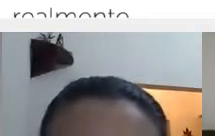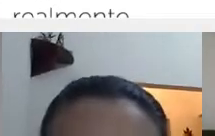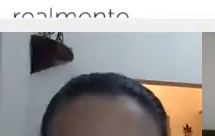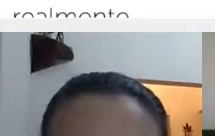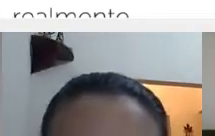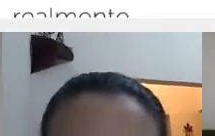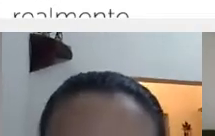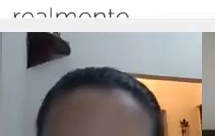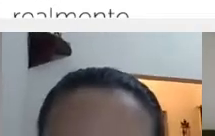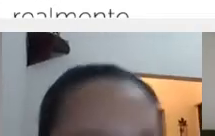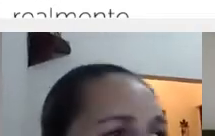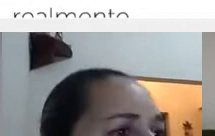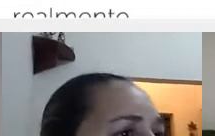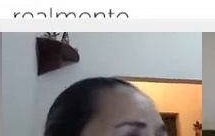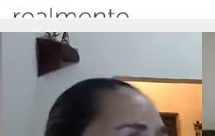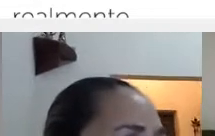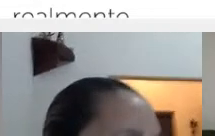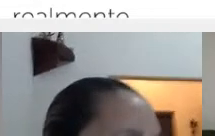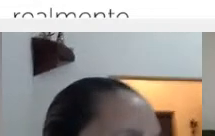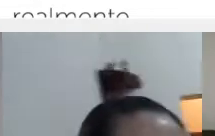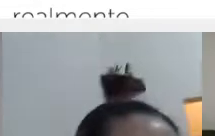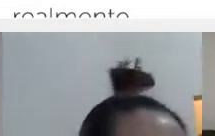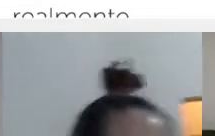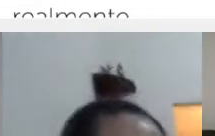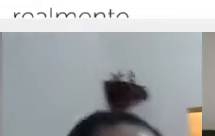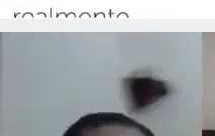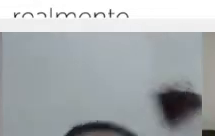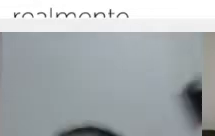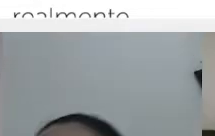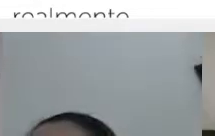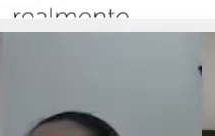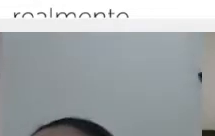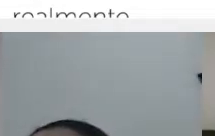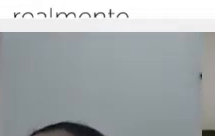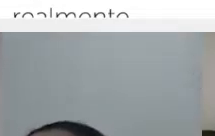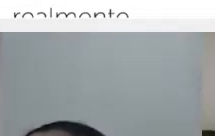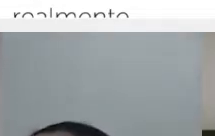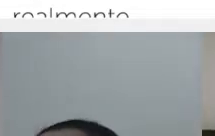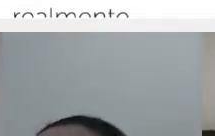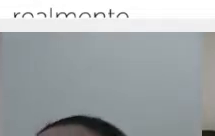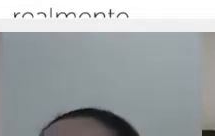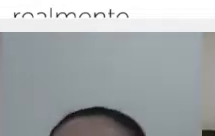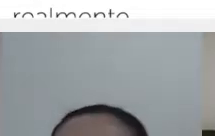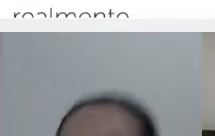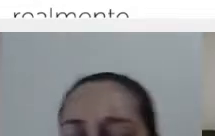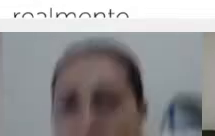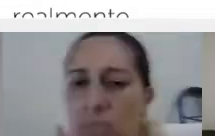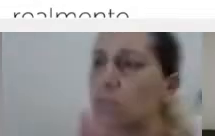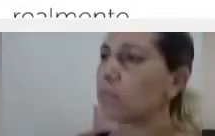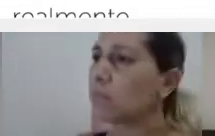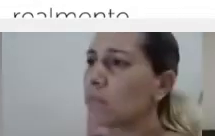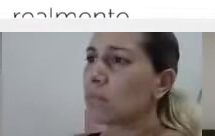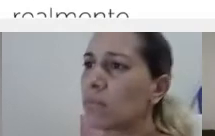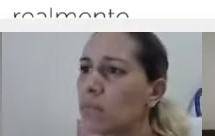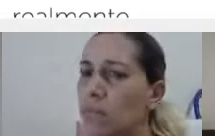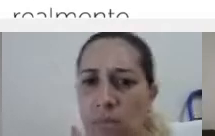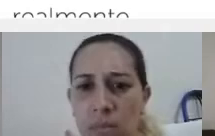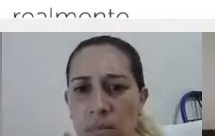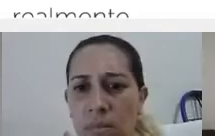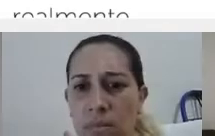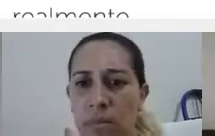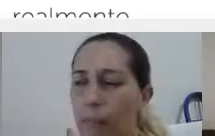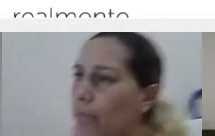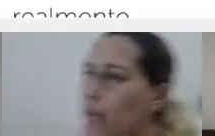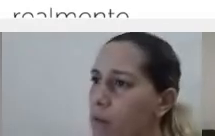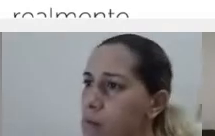lançar a pontuação, então não tem uma preocupação em estar enviando por e-mail e tal, e se tiver, em algum